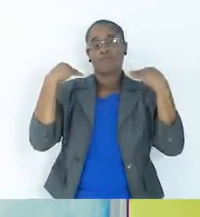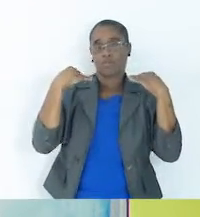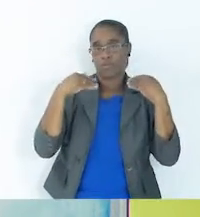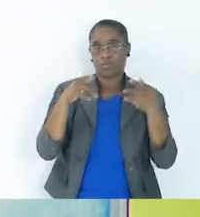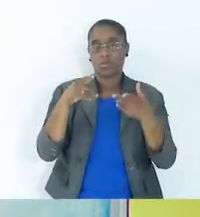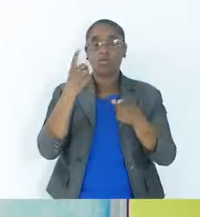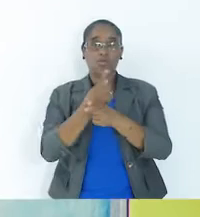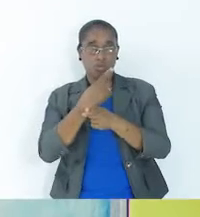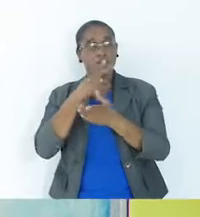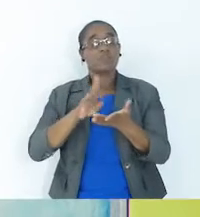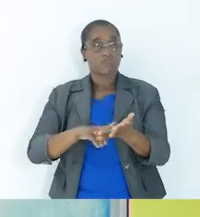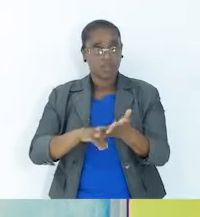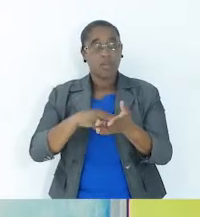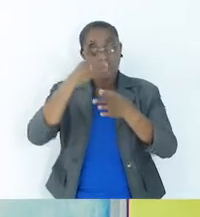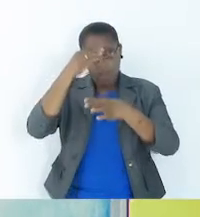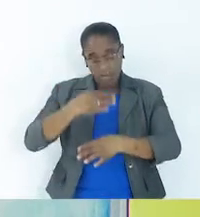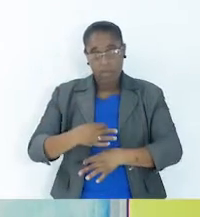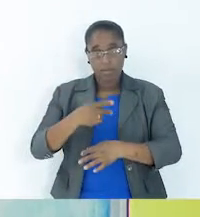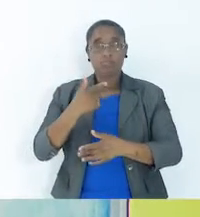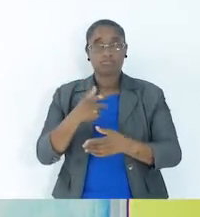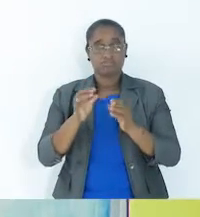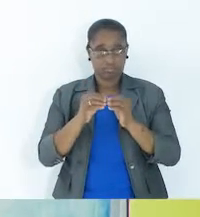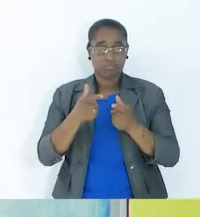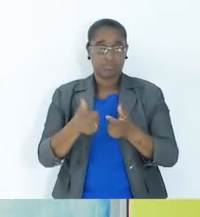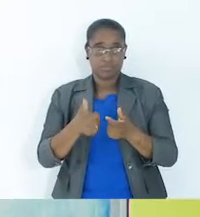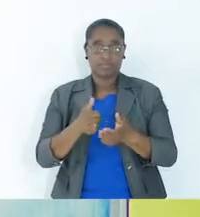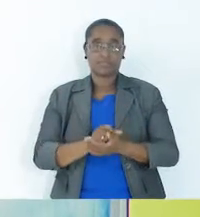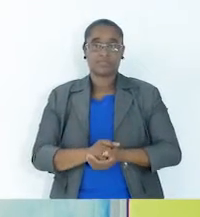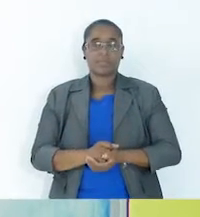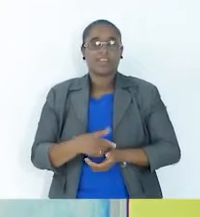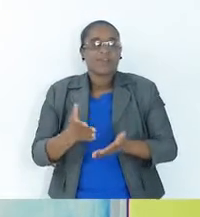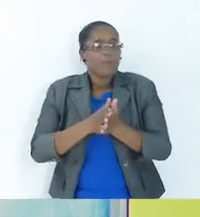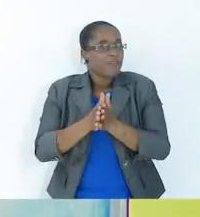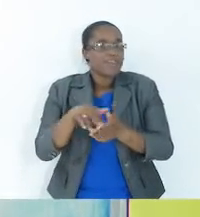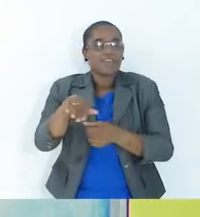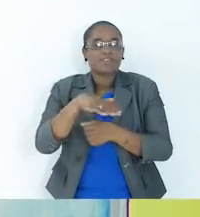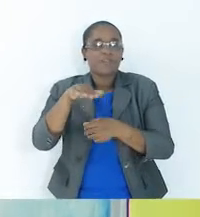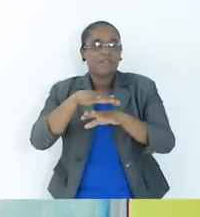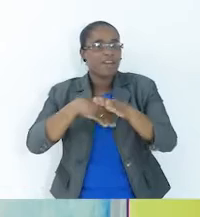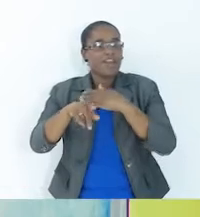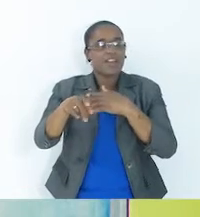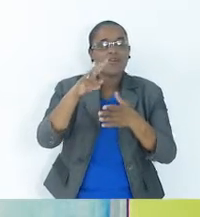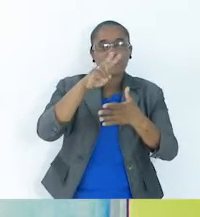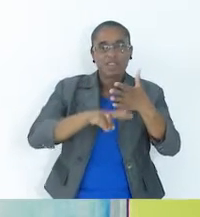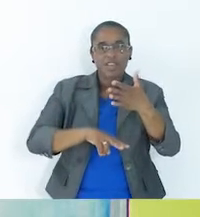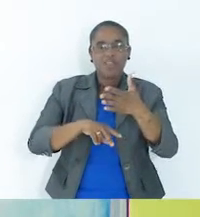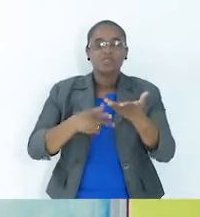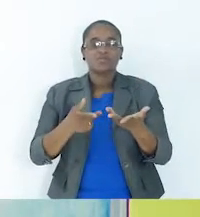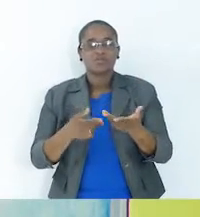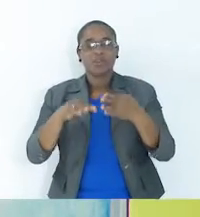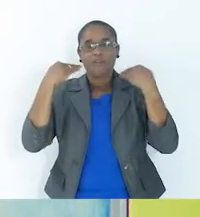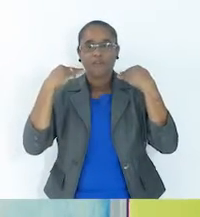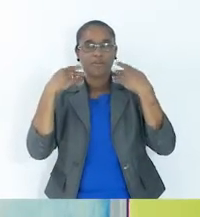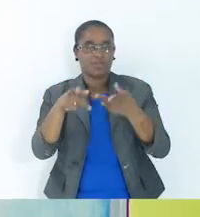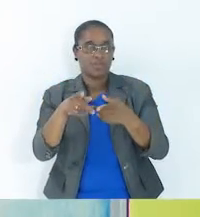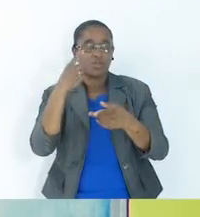sério e real. Certo? Combinado? Está-se bem. Então aproveita a situação e faz lá um texto informativo com os dados de agora,